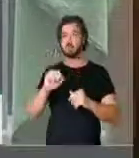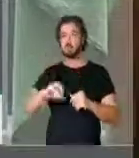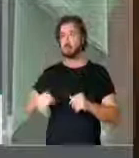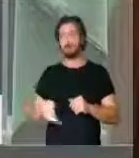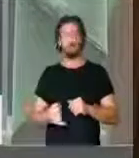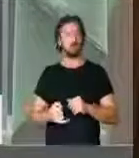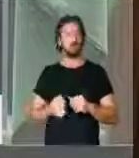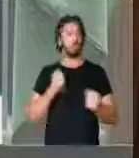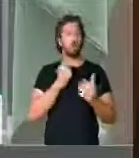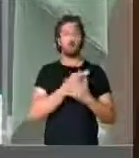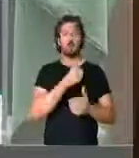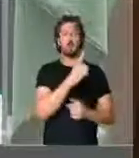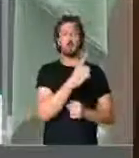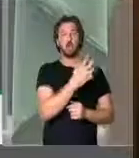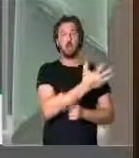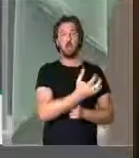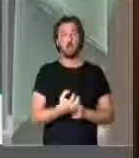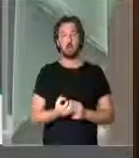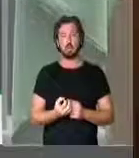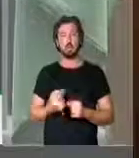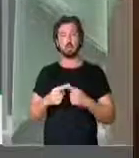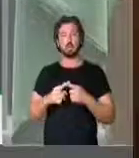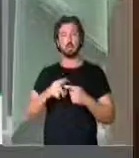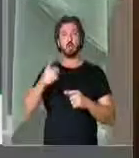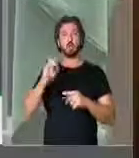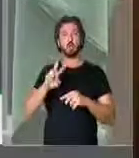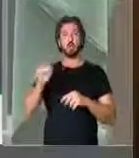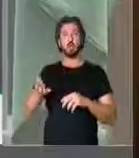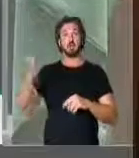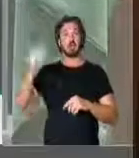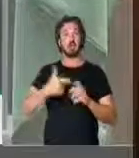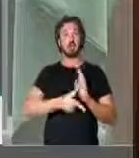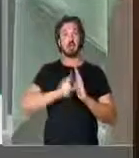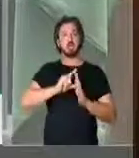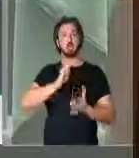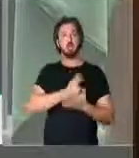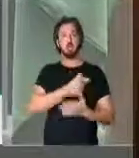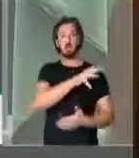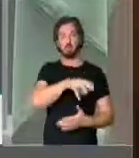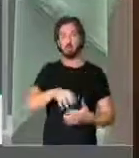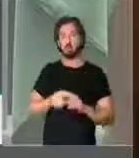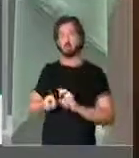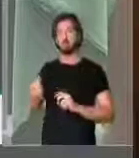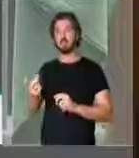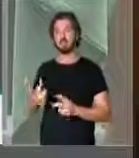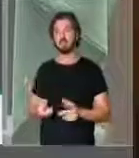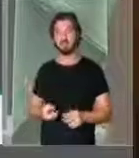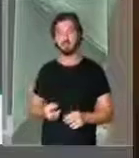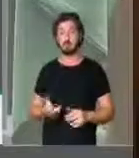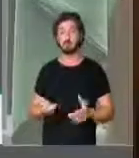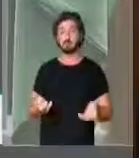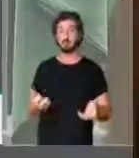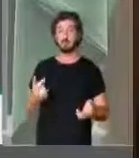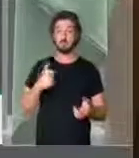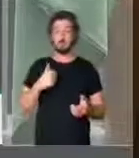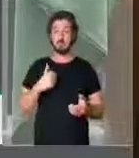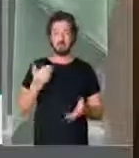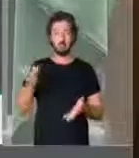comprar dólares de uma delação. E aí, senhor presidente, pelo fato de ter dito que não